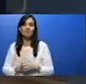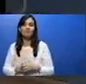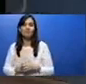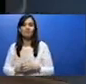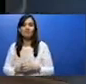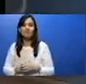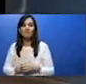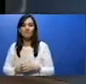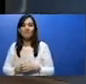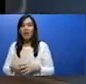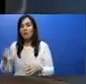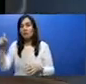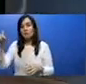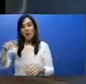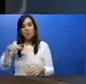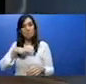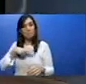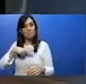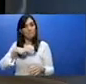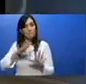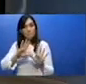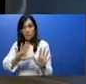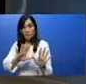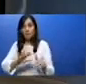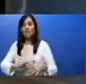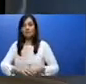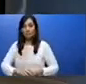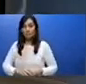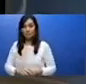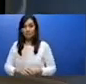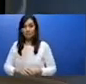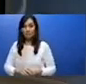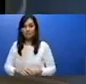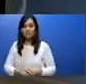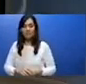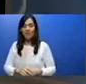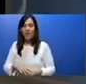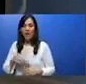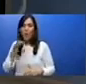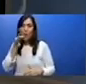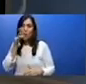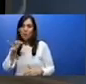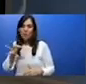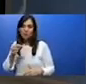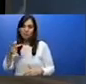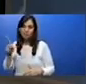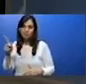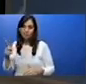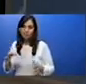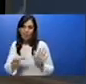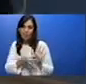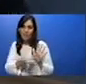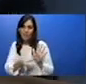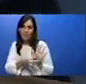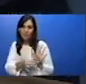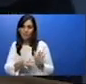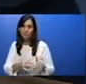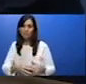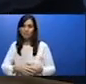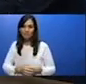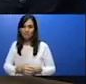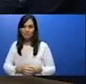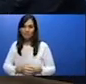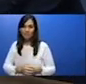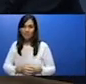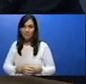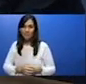esta questão número 7, vocês vão responder de acordo com a opinião de vocês, ok? Agora a questão